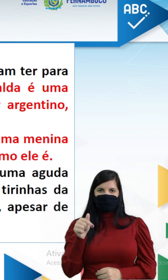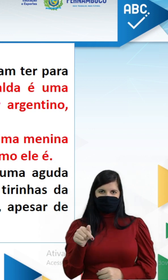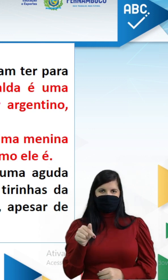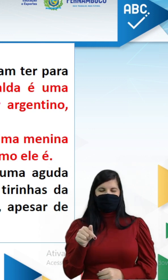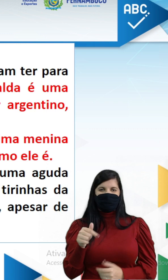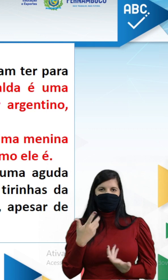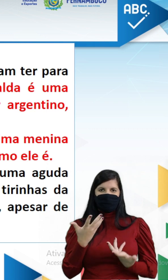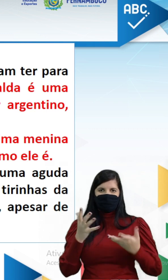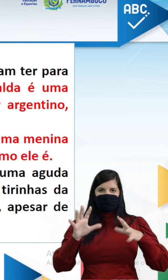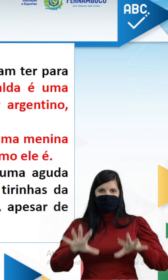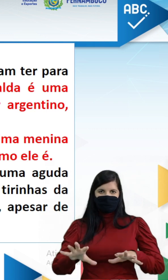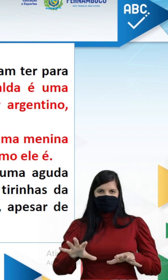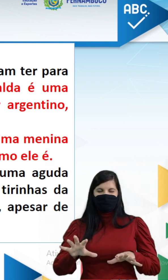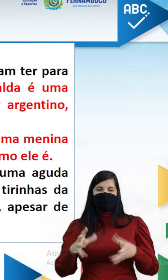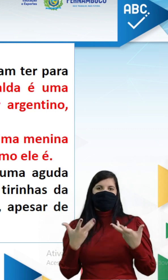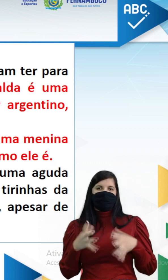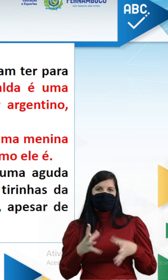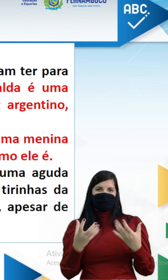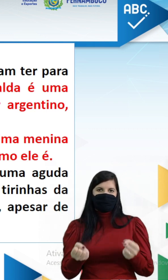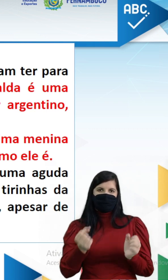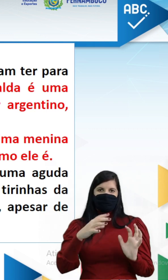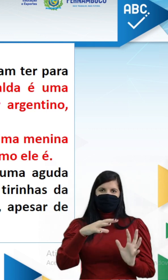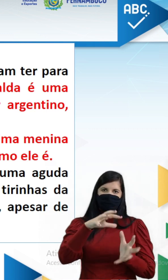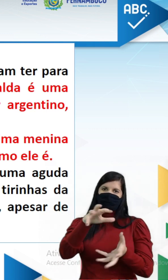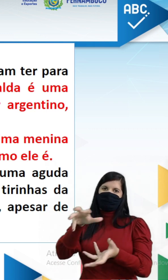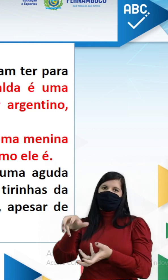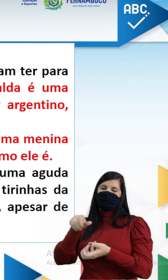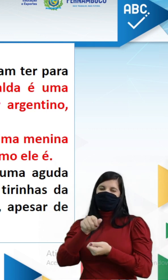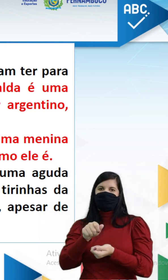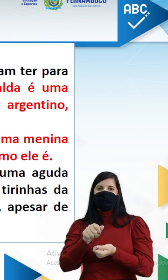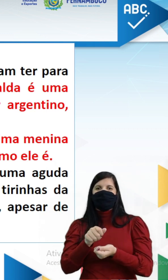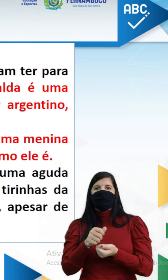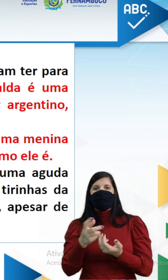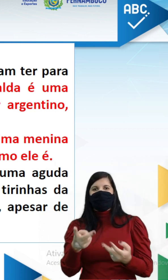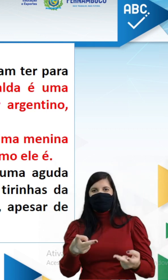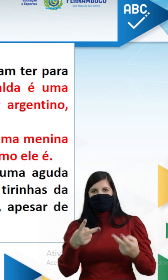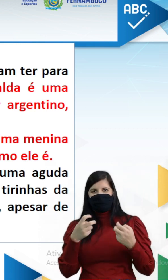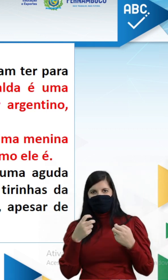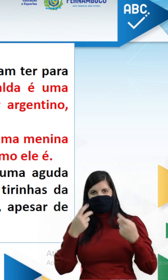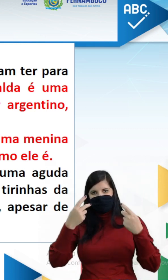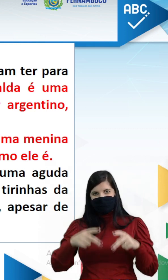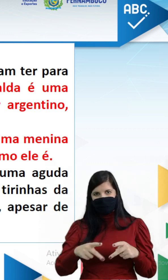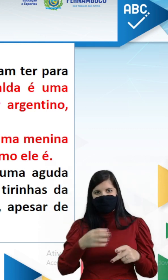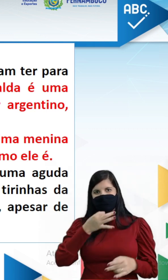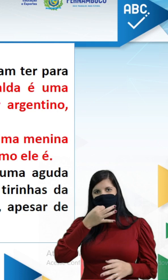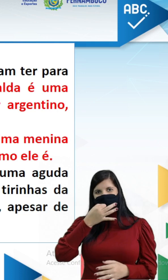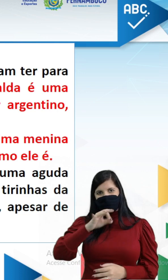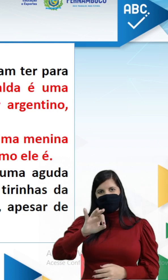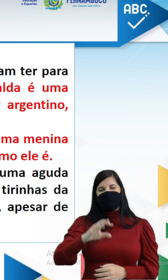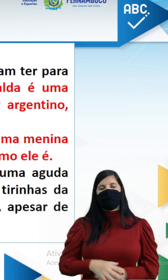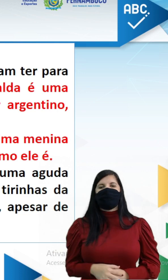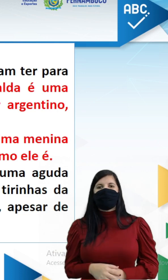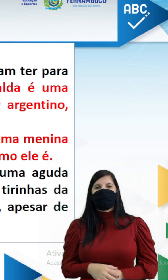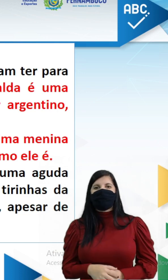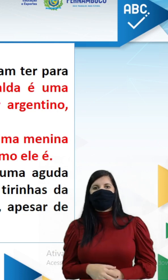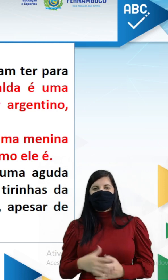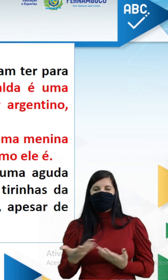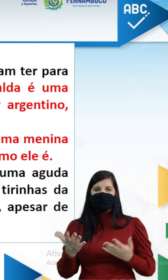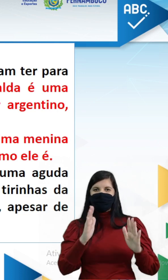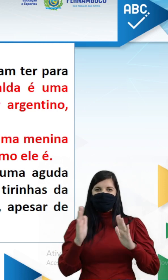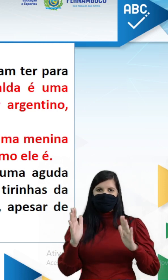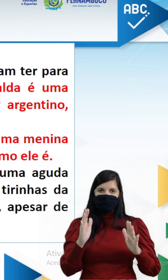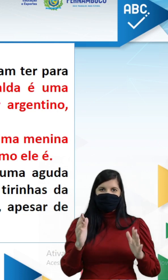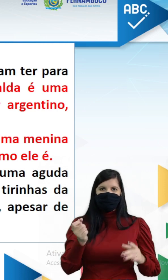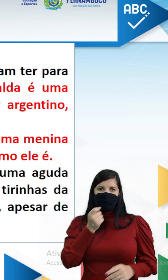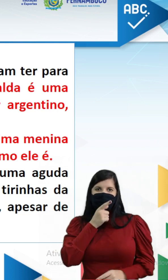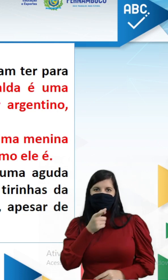se recusa a aceitar o mundo como ele é. Então, nós já observamos que existe uma crítica aí. Momentos de